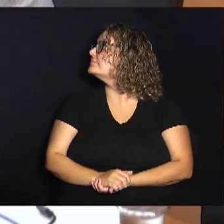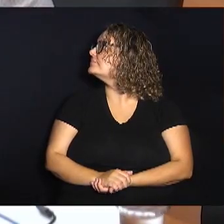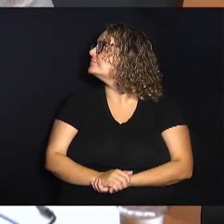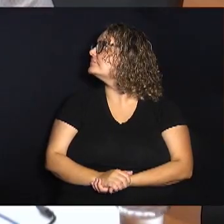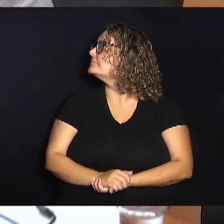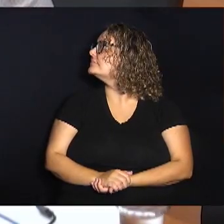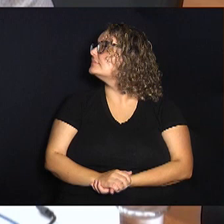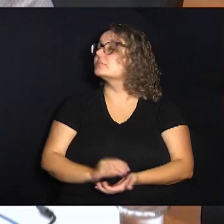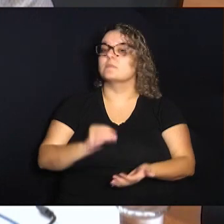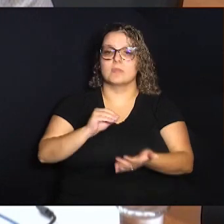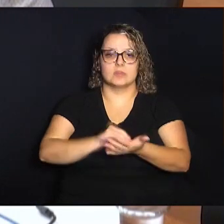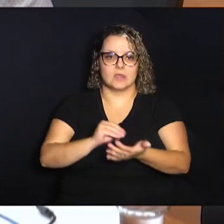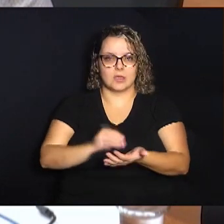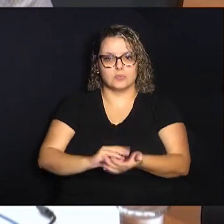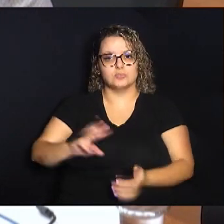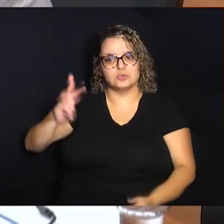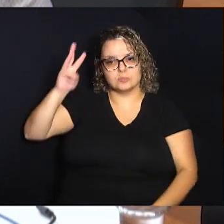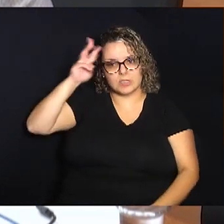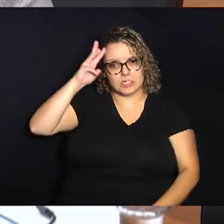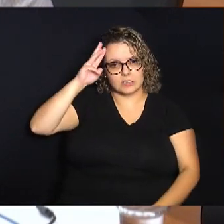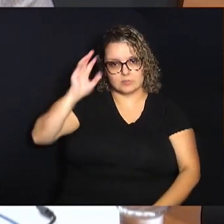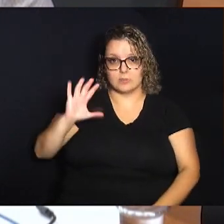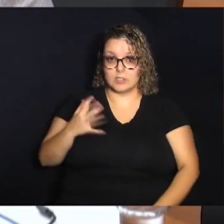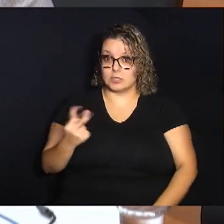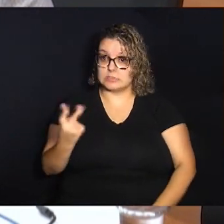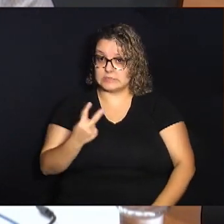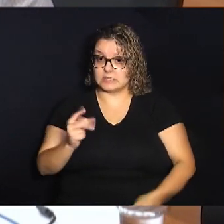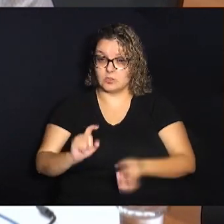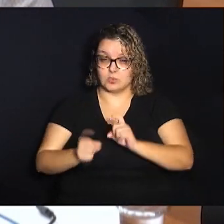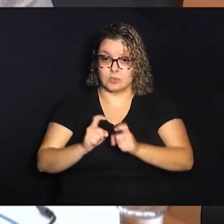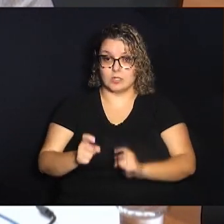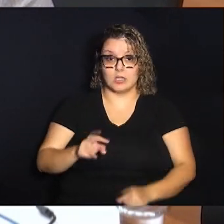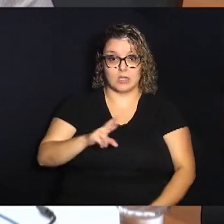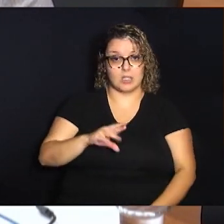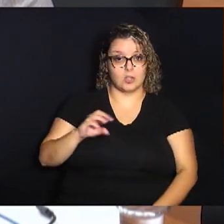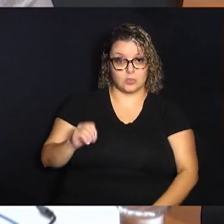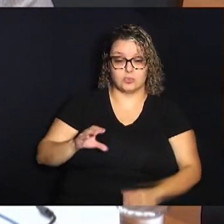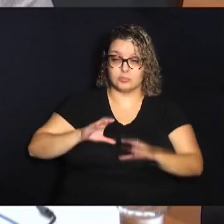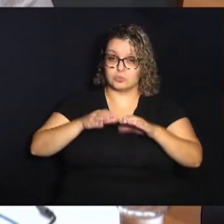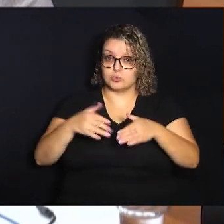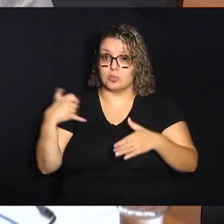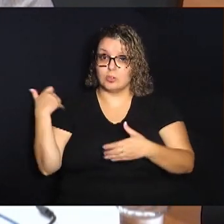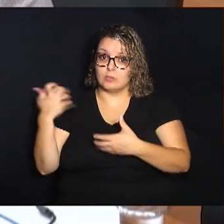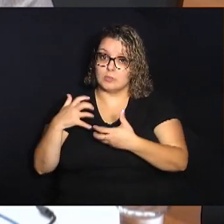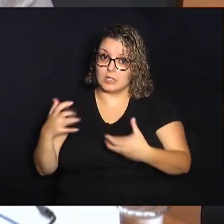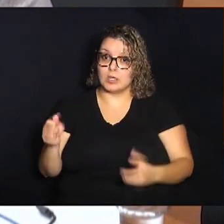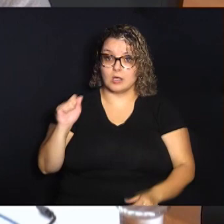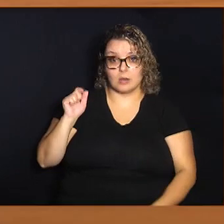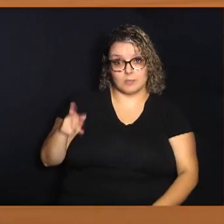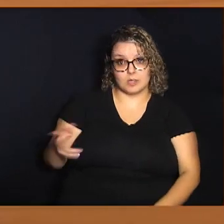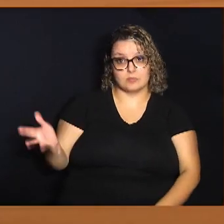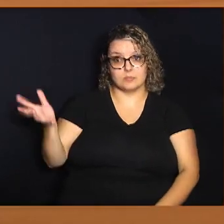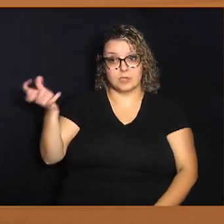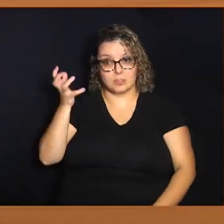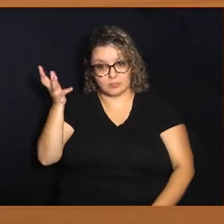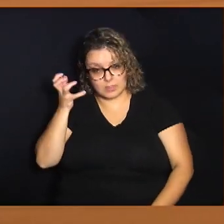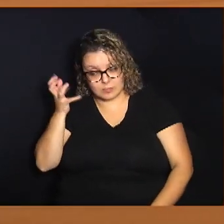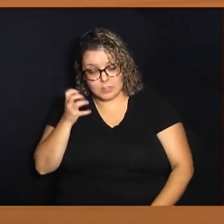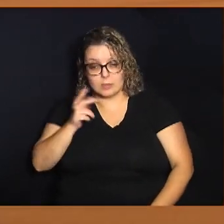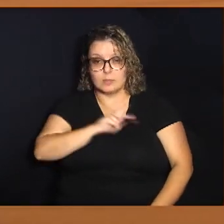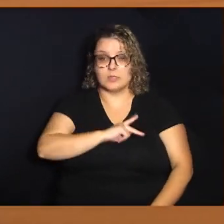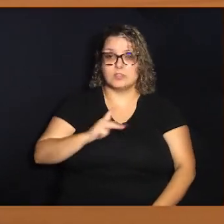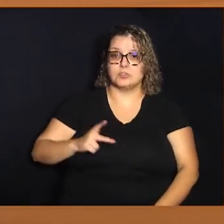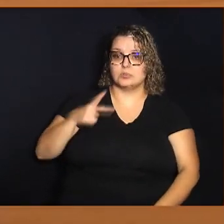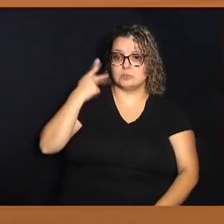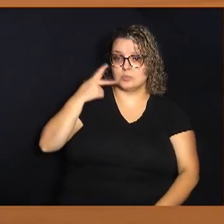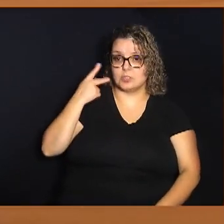Na última terça-feira, aconteceu a segunda reunião ordinária da Comissão dos Idosos, Aposentados e Pensionistas, presidida pelo